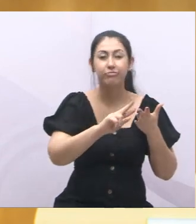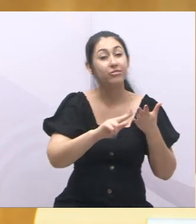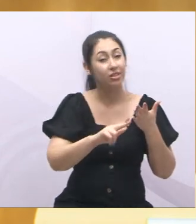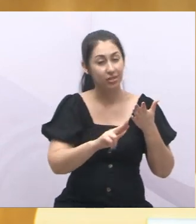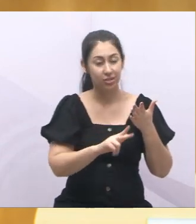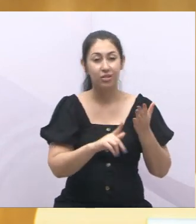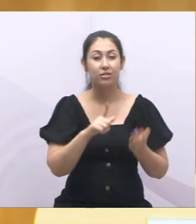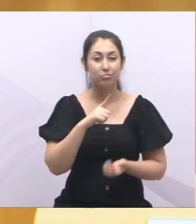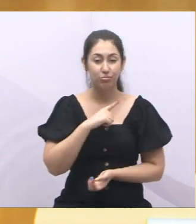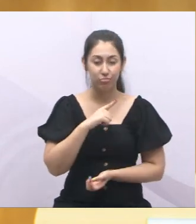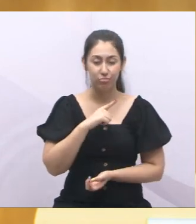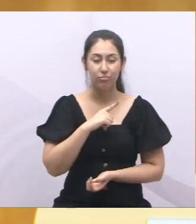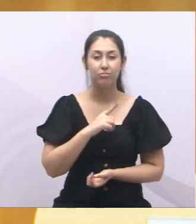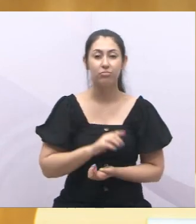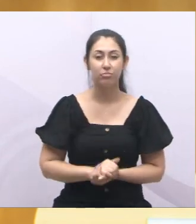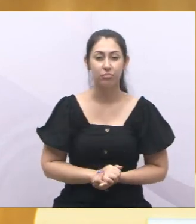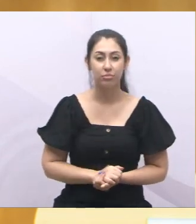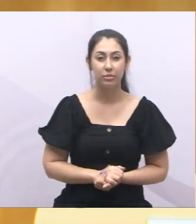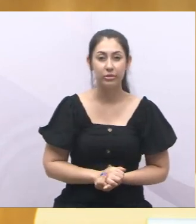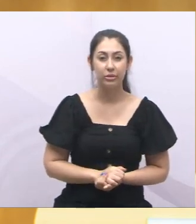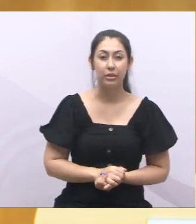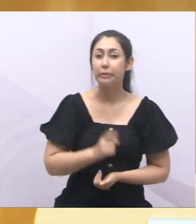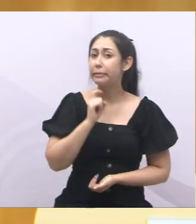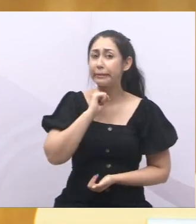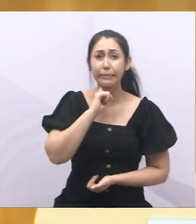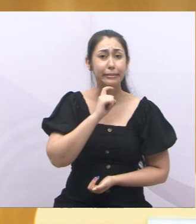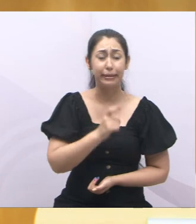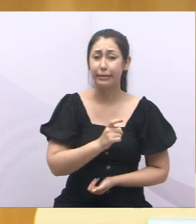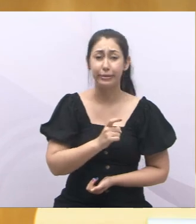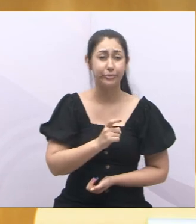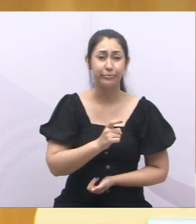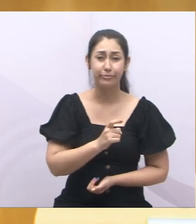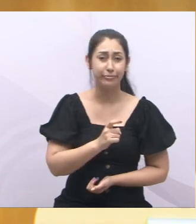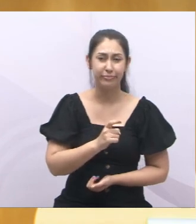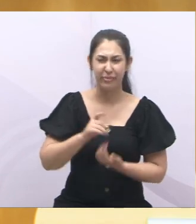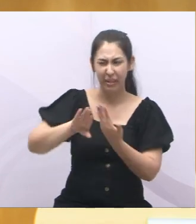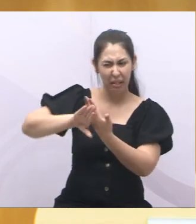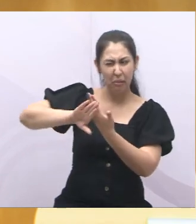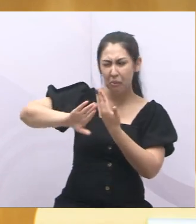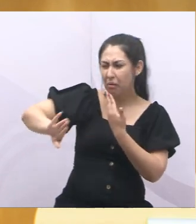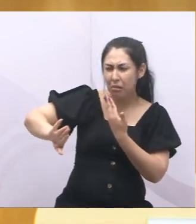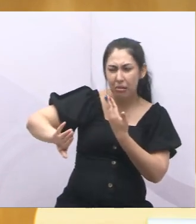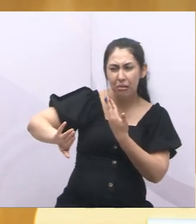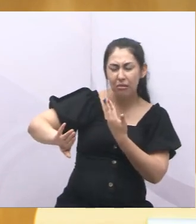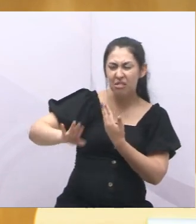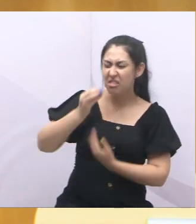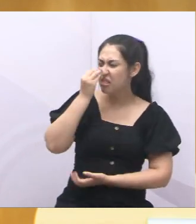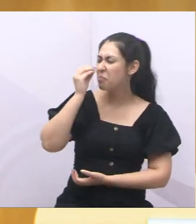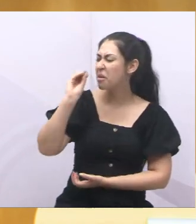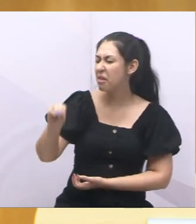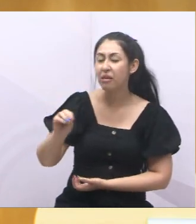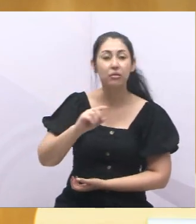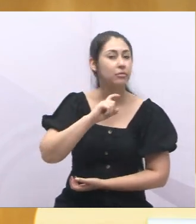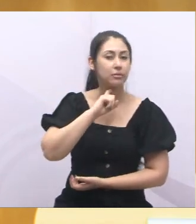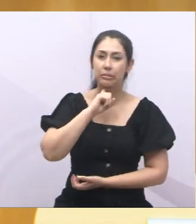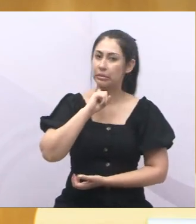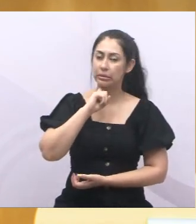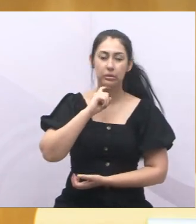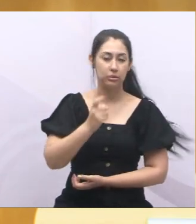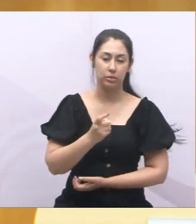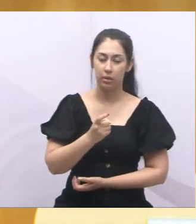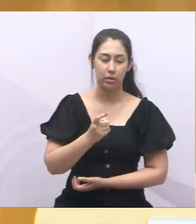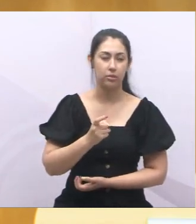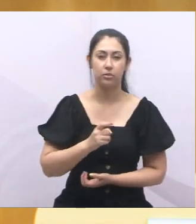dos orçamentos públicos. E ninguém fique de fora à espera de alguma migalha